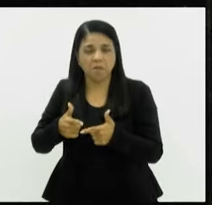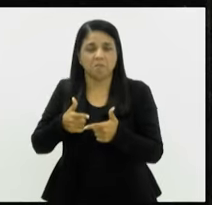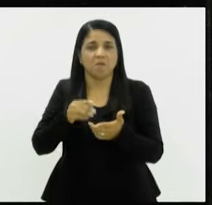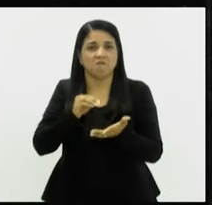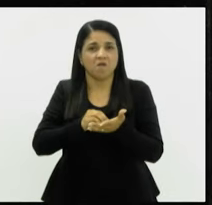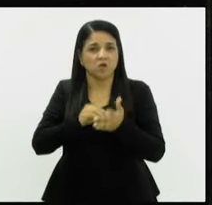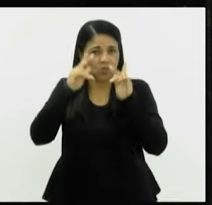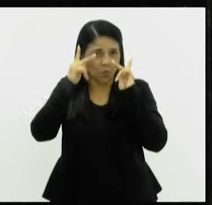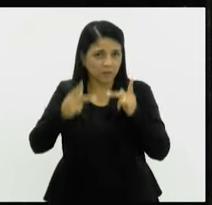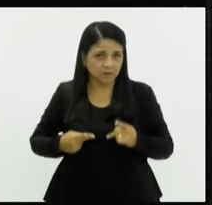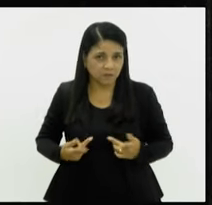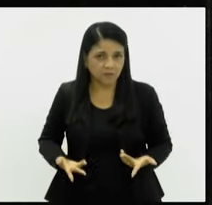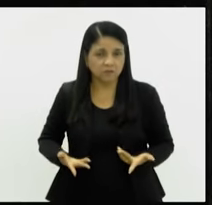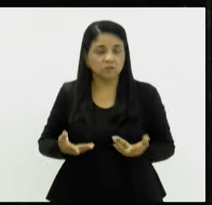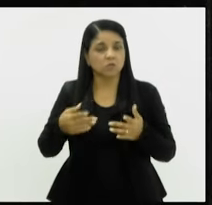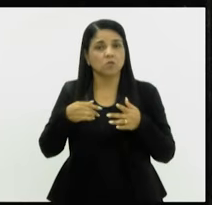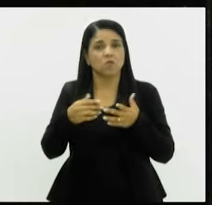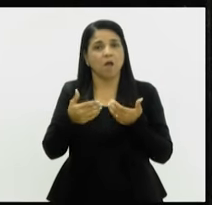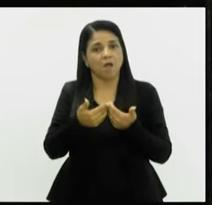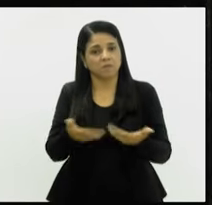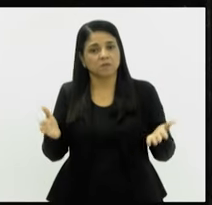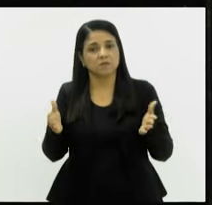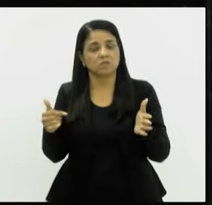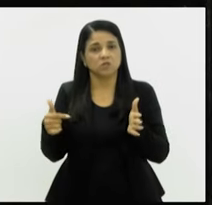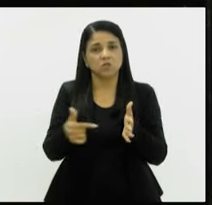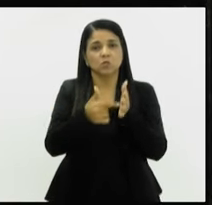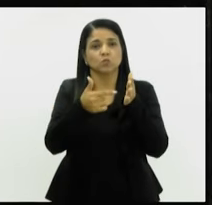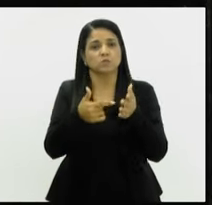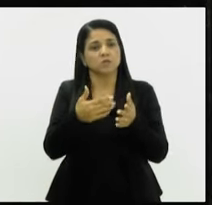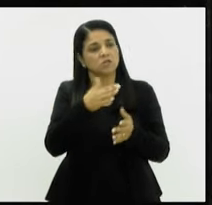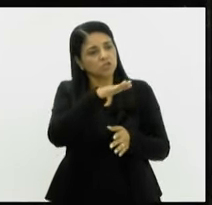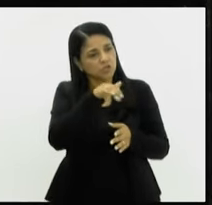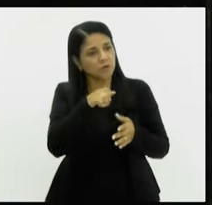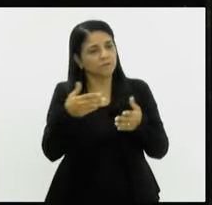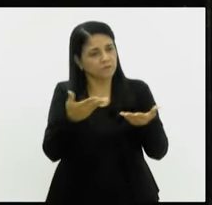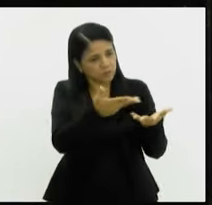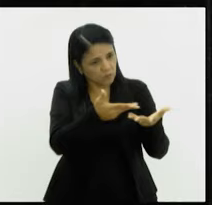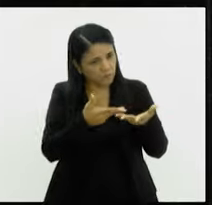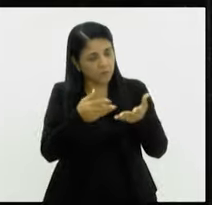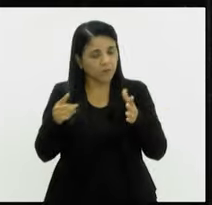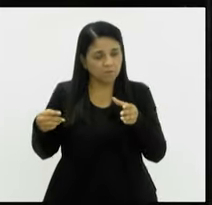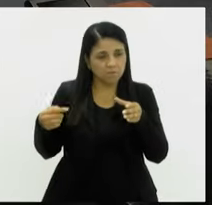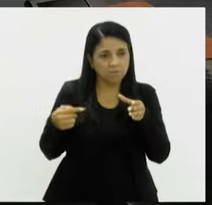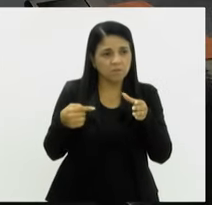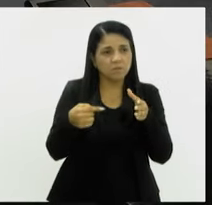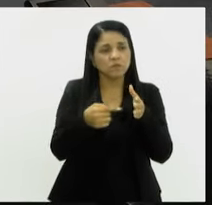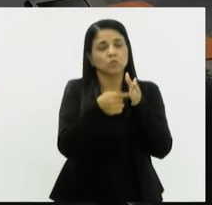esse espaço para essa denúncia e chamo Vossa Excelência para atuarmos nesse caso.